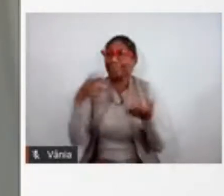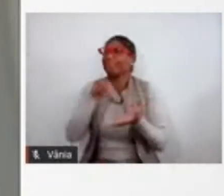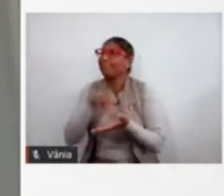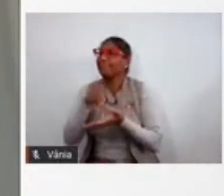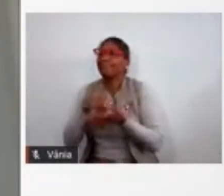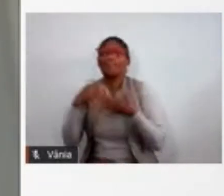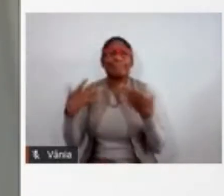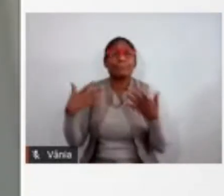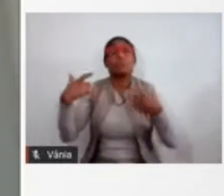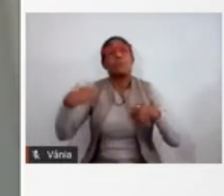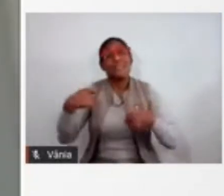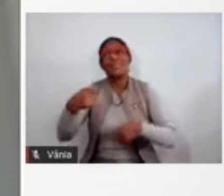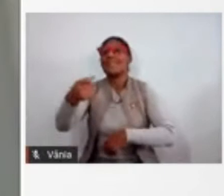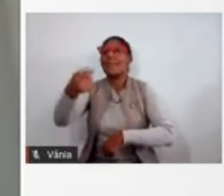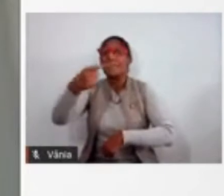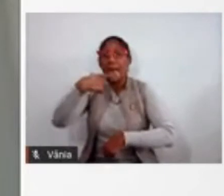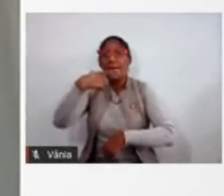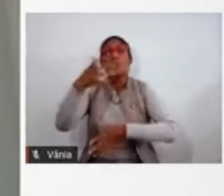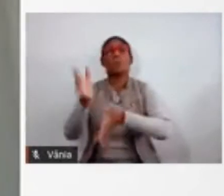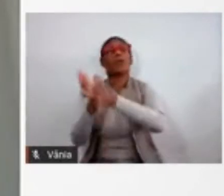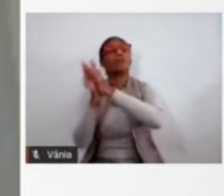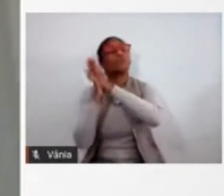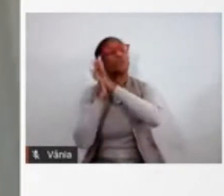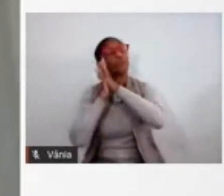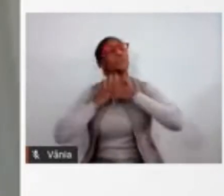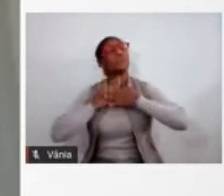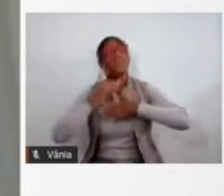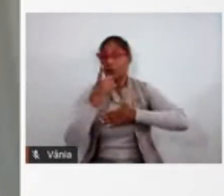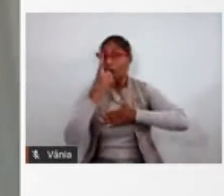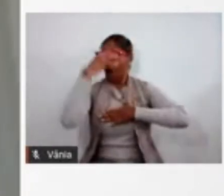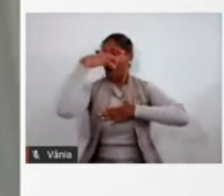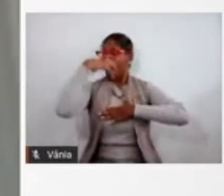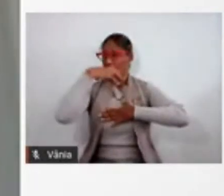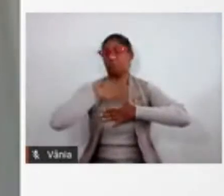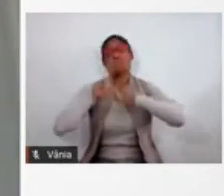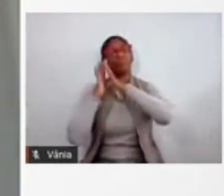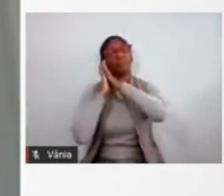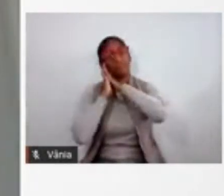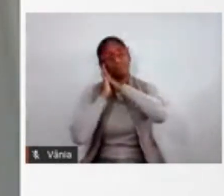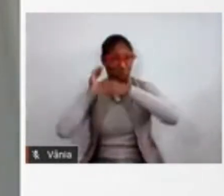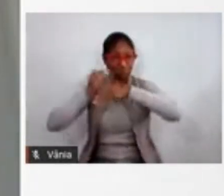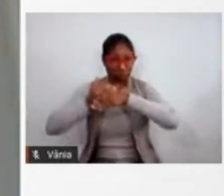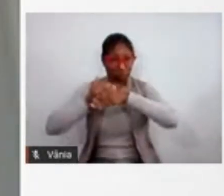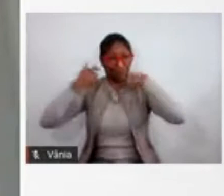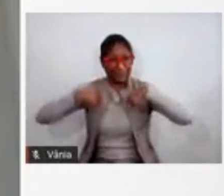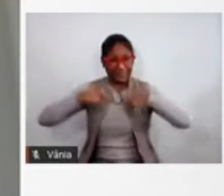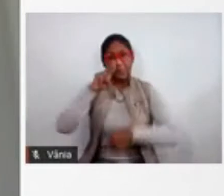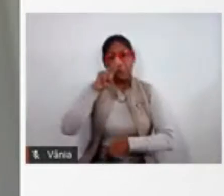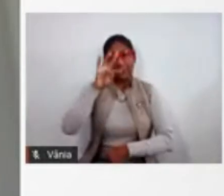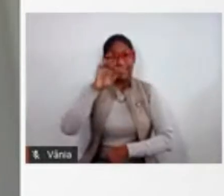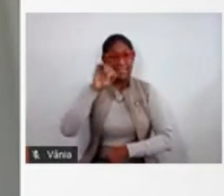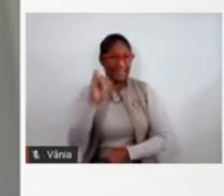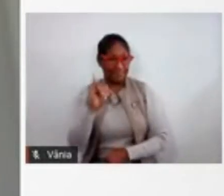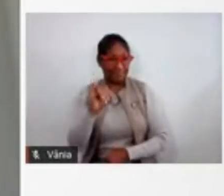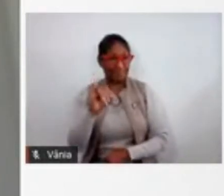são sedativos importantes para o processo de intubação para os pacientes em UTIs. A intubação é